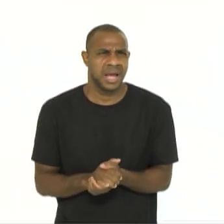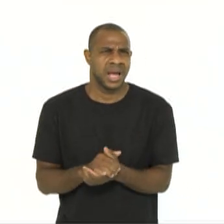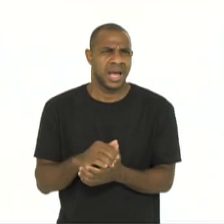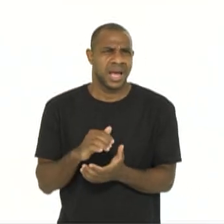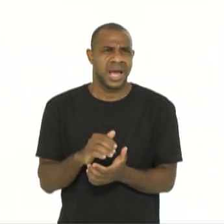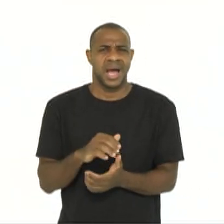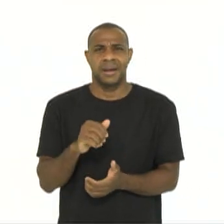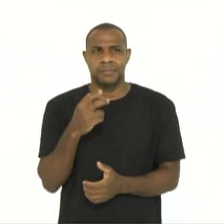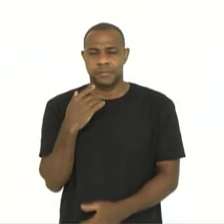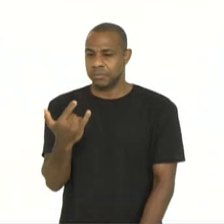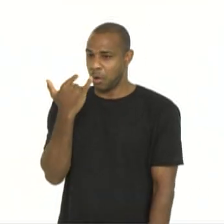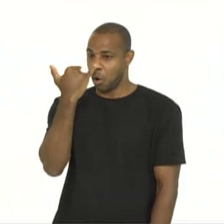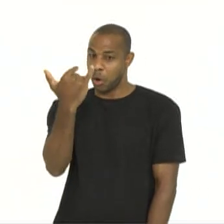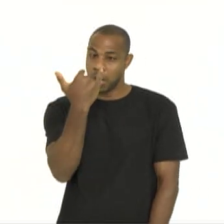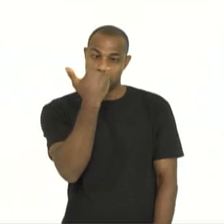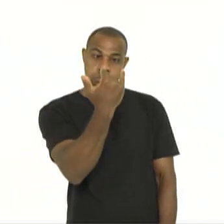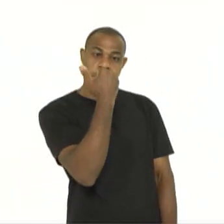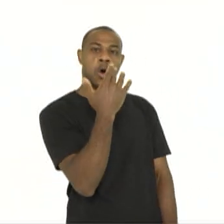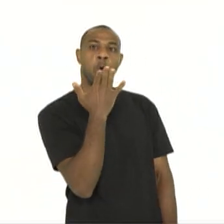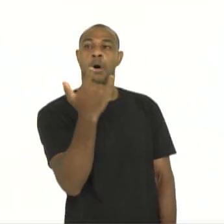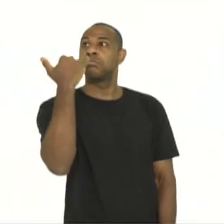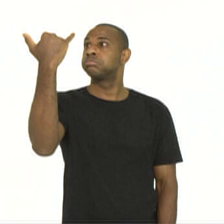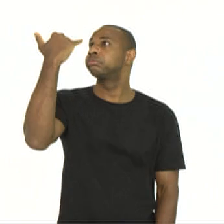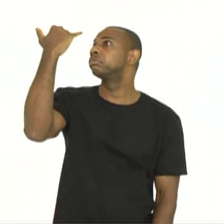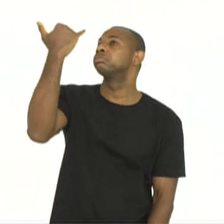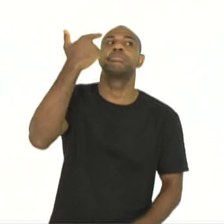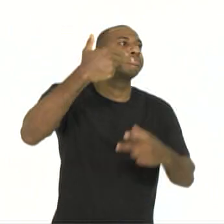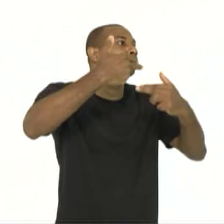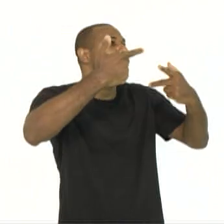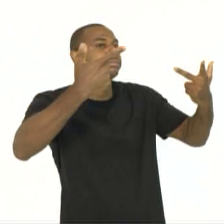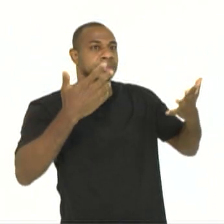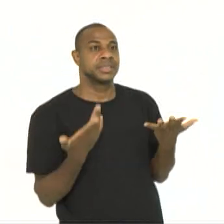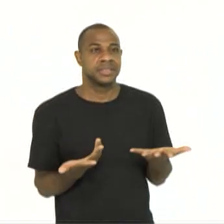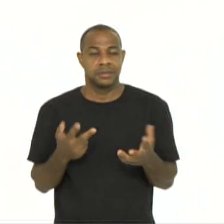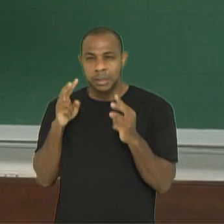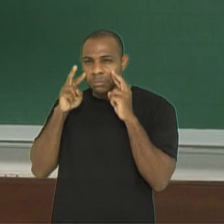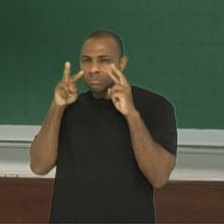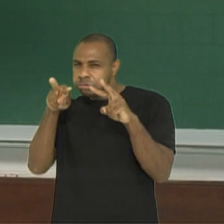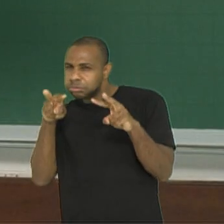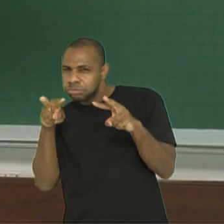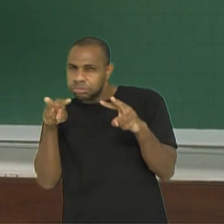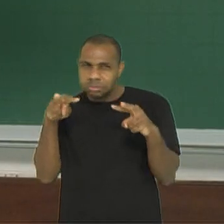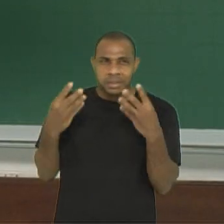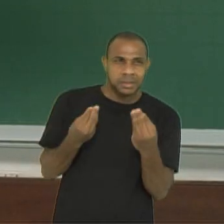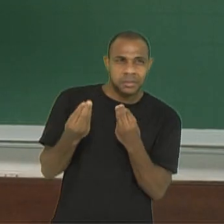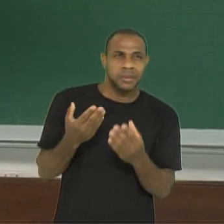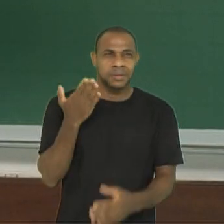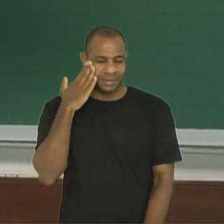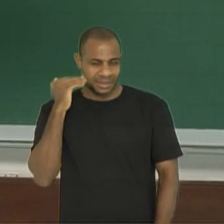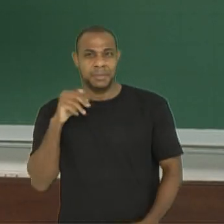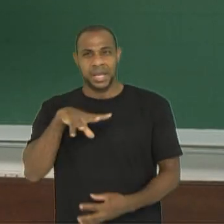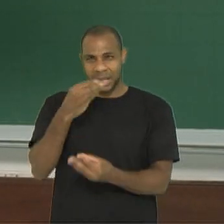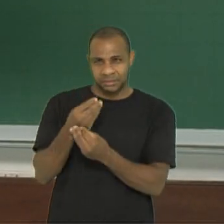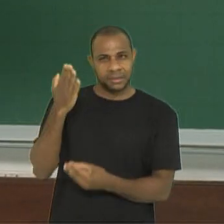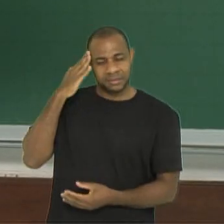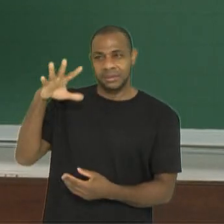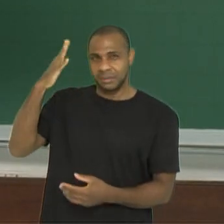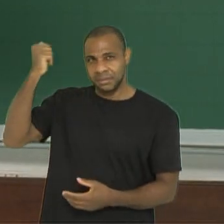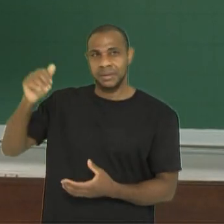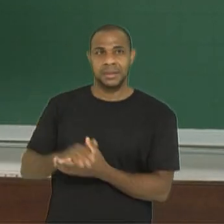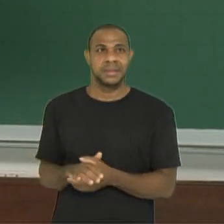para atrair o teu olhar, né, com uma determinada cor, você olha logo mais do que qualquer outra. Artistas sabem muito bem fazer isso,